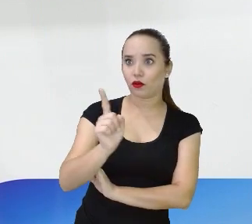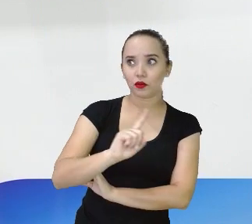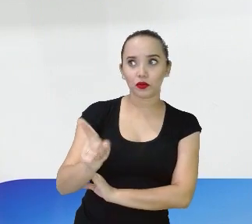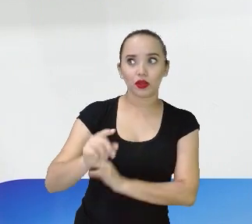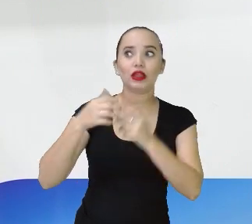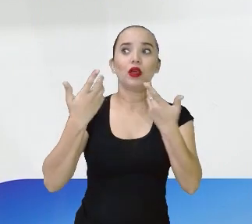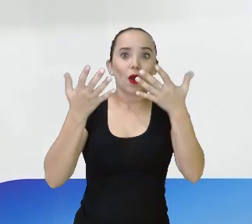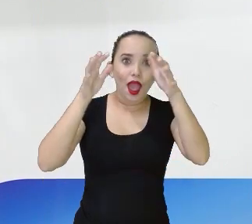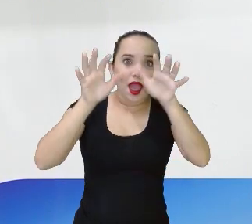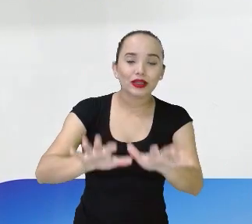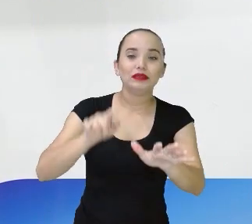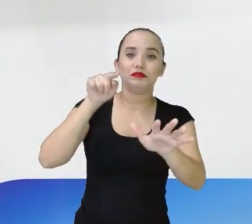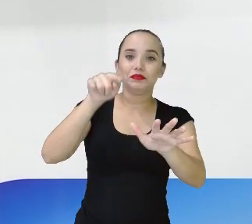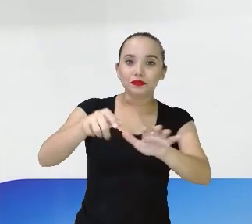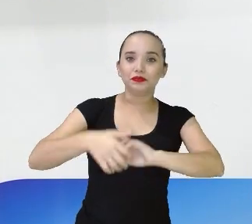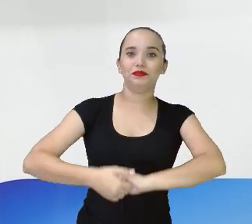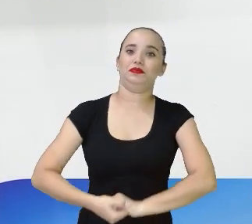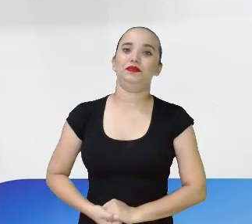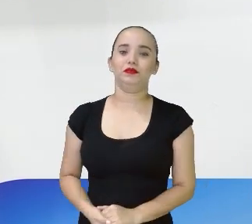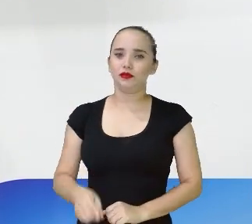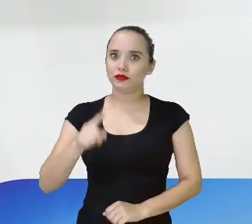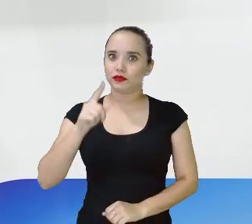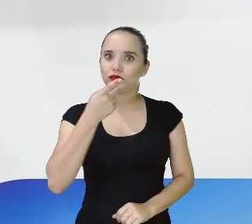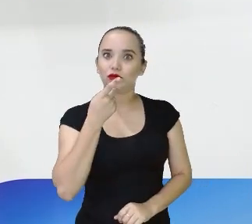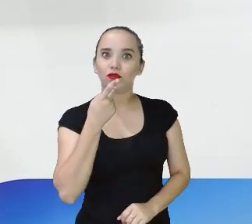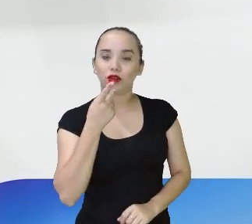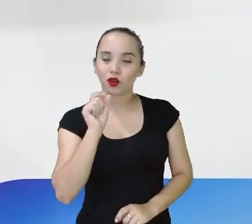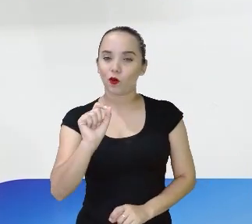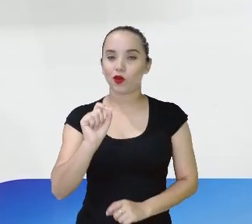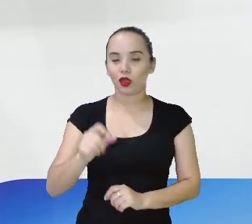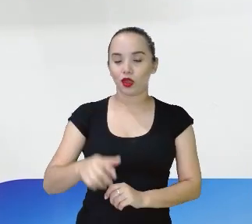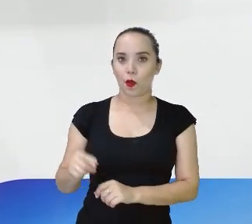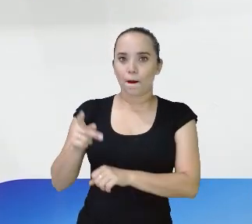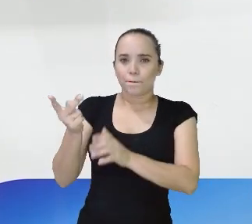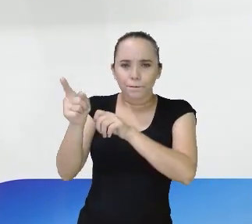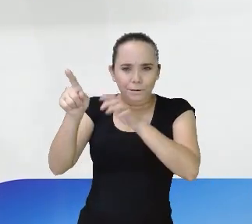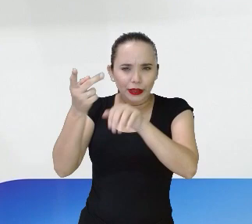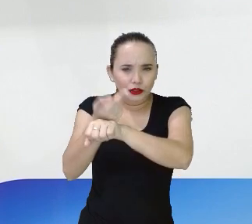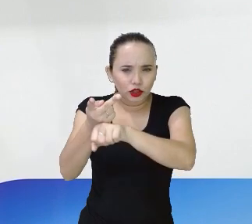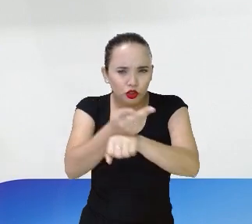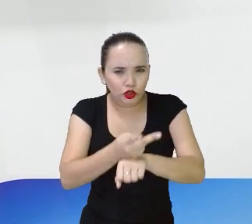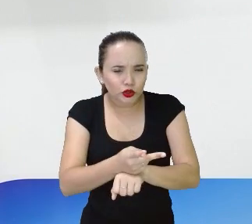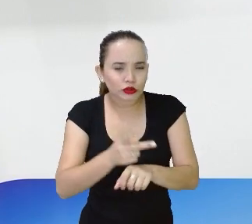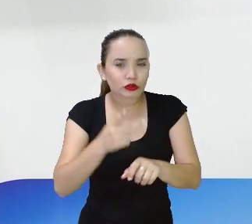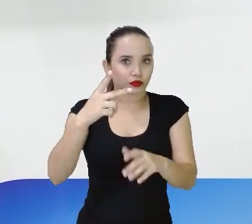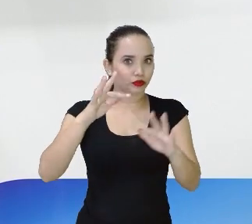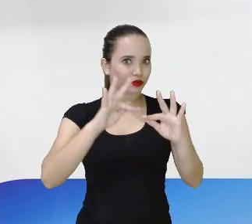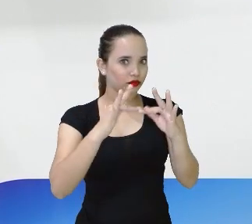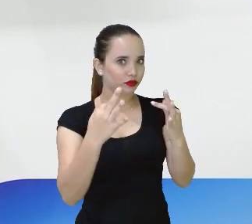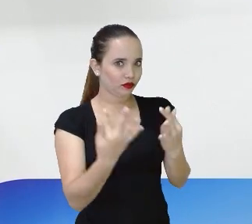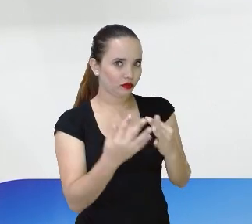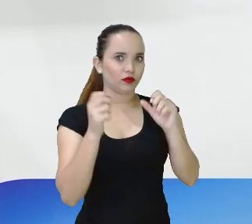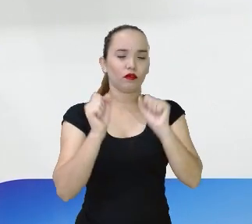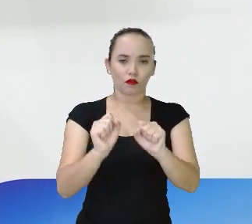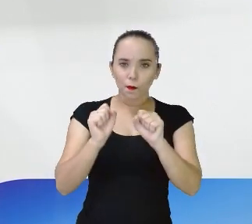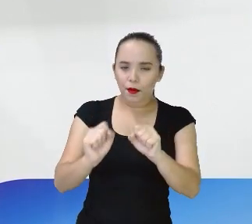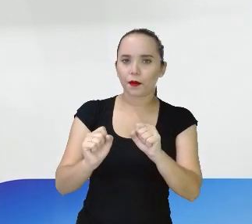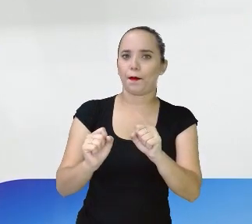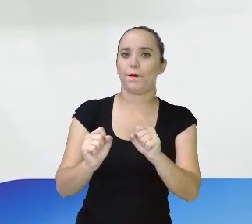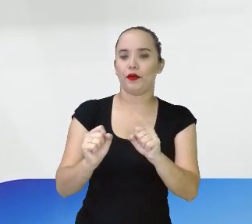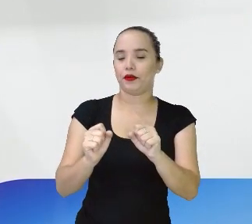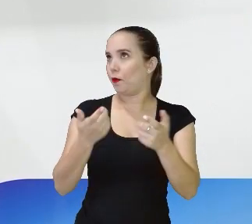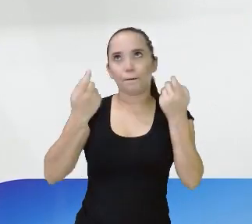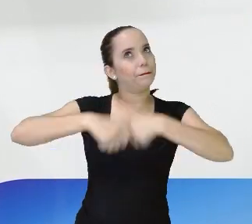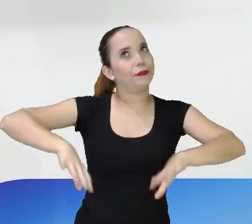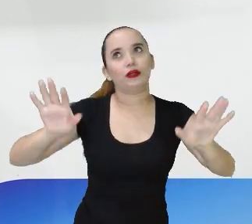desafio é justamente dizendo a vocês que vocês pesquisem com alguém da sua família, pode ser, não é no